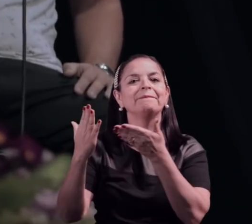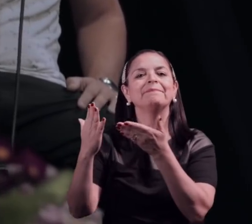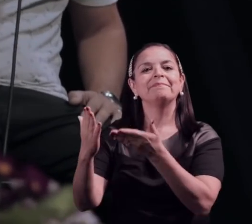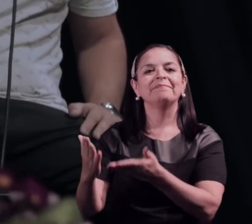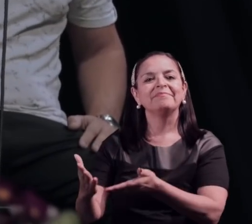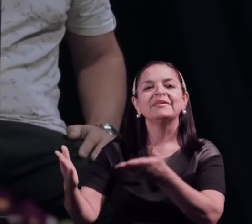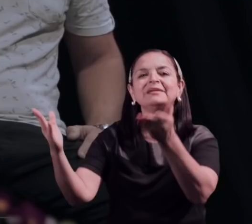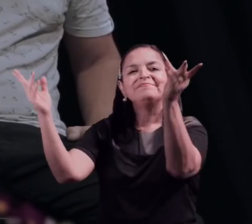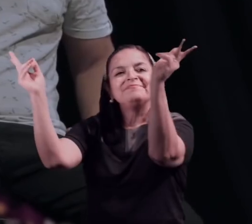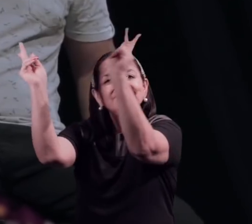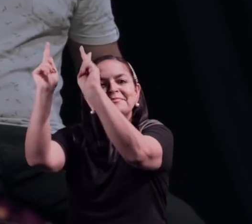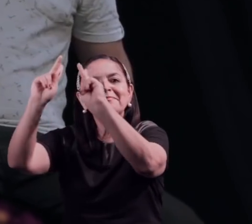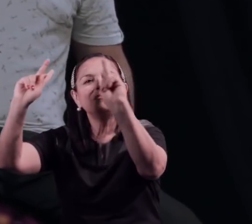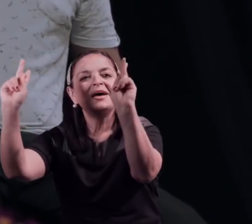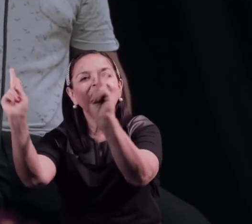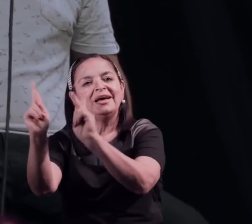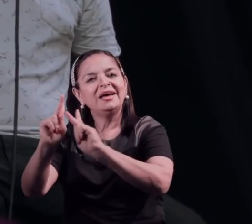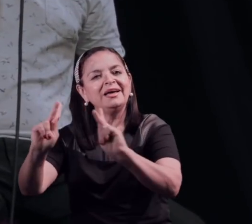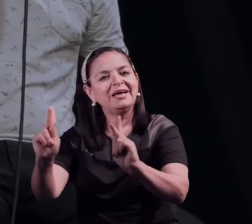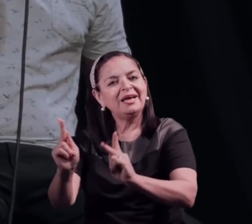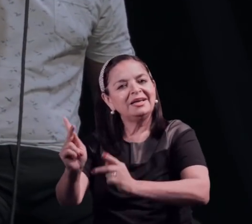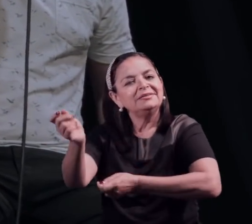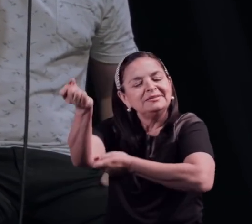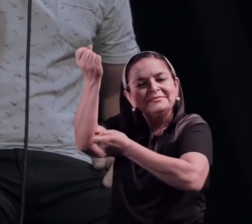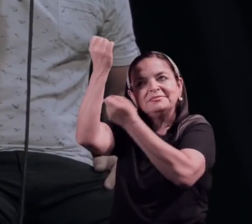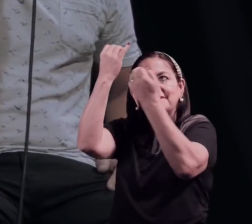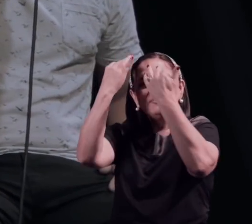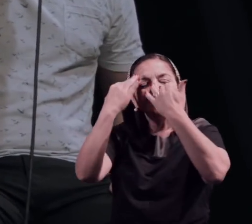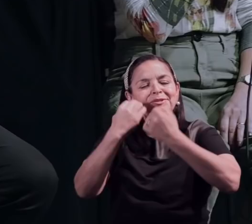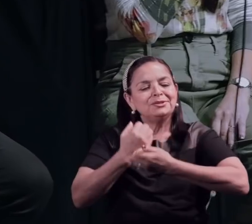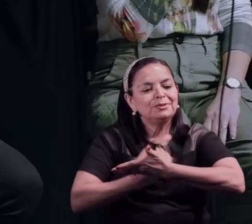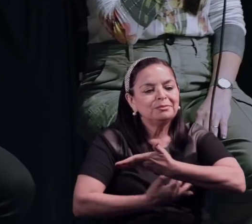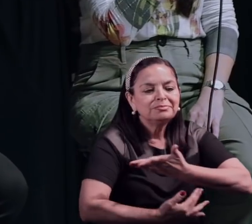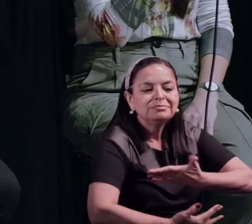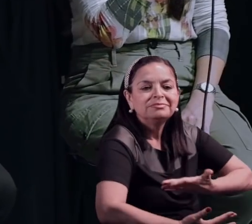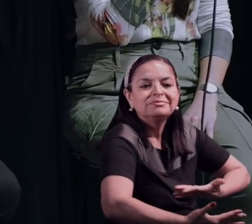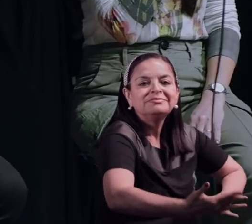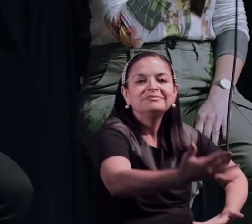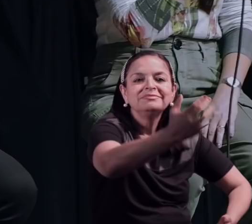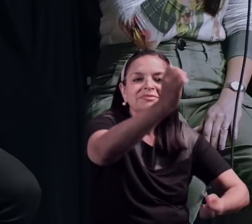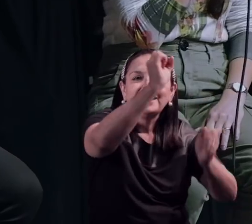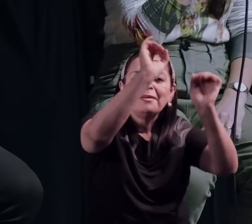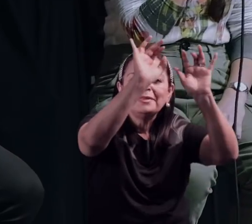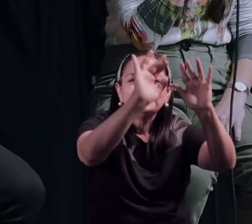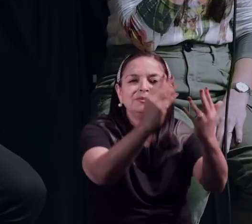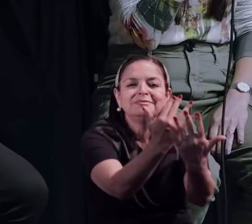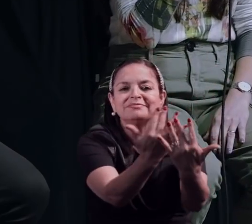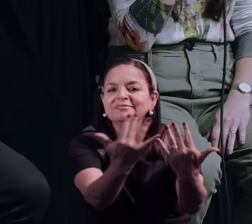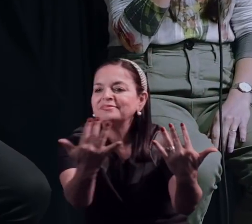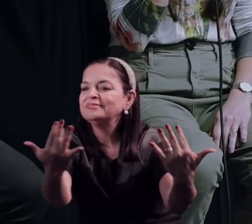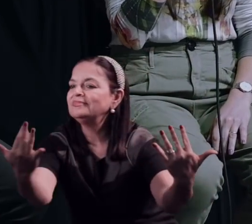Faz Teu rio de paz correr no meio, fonte de água viva, Senhor, destes